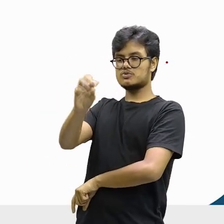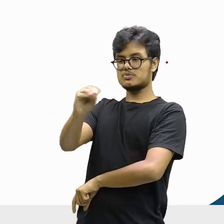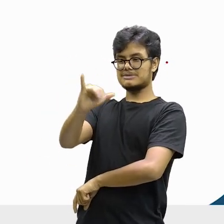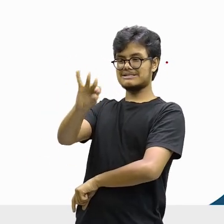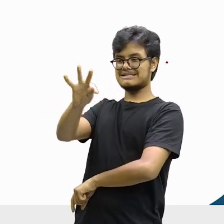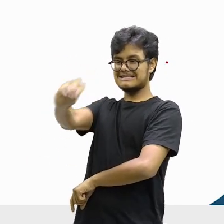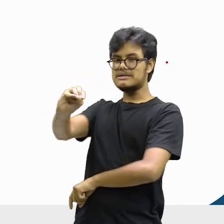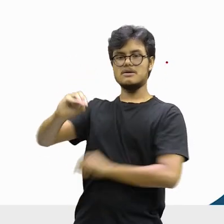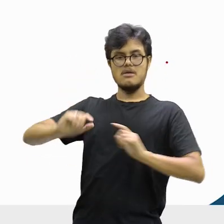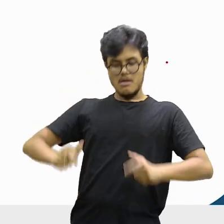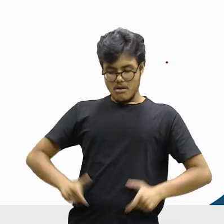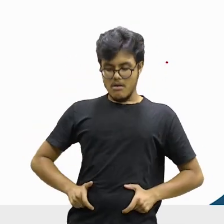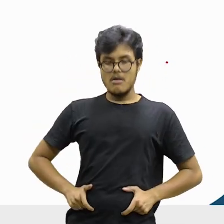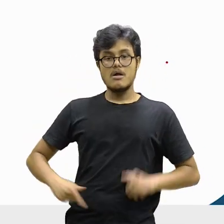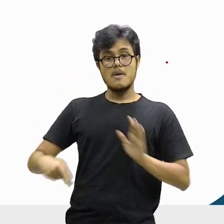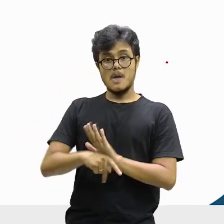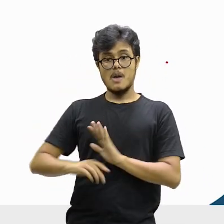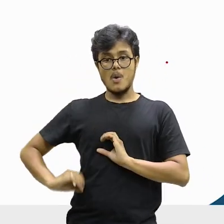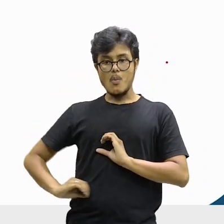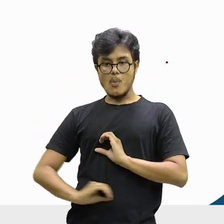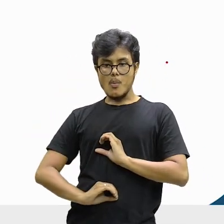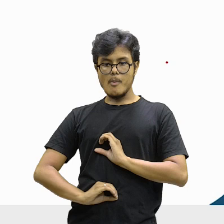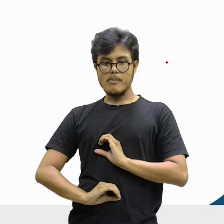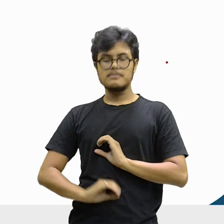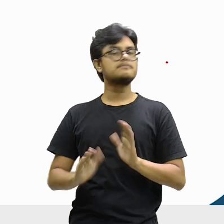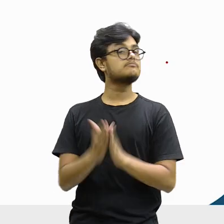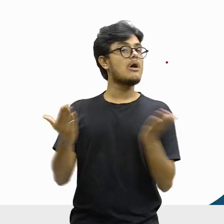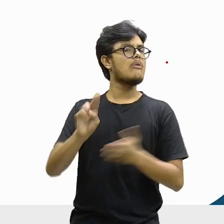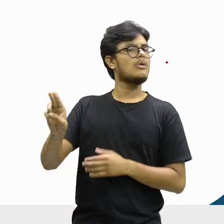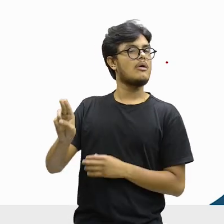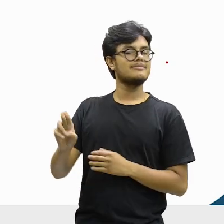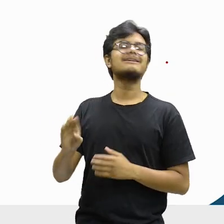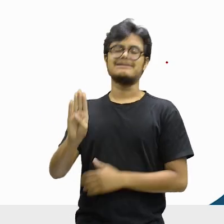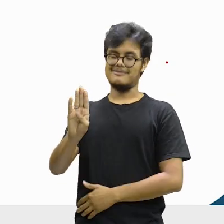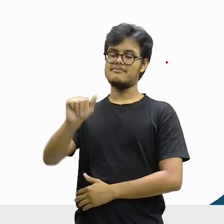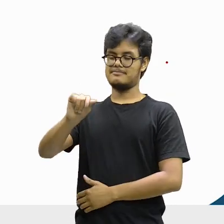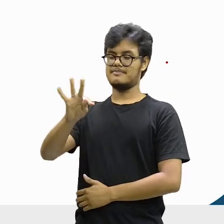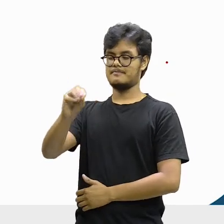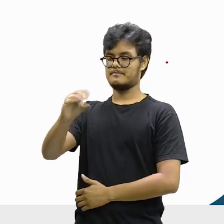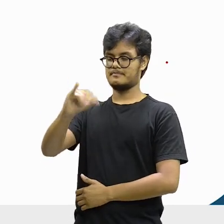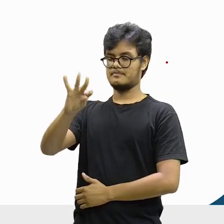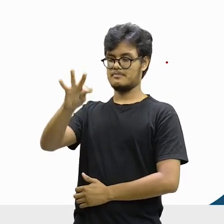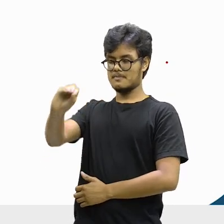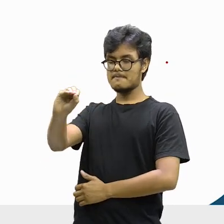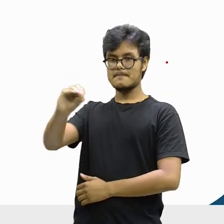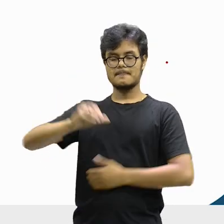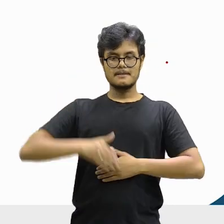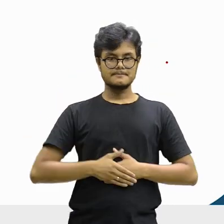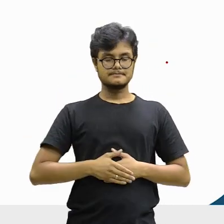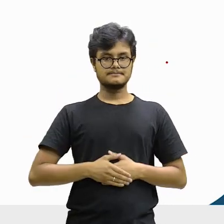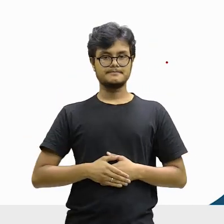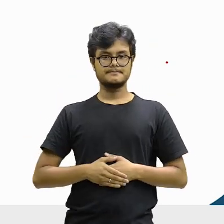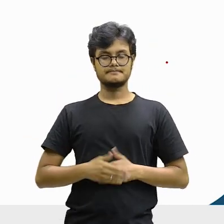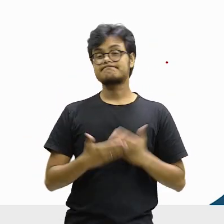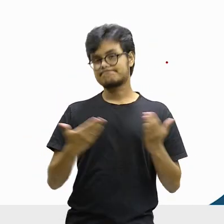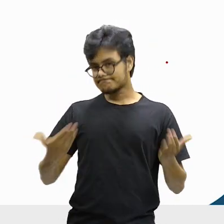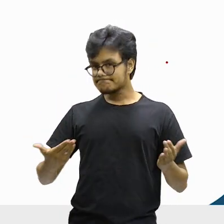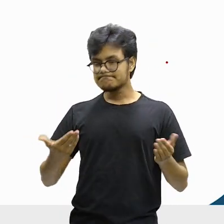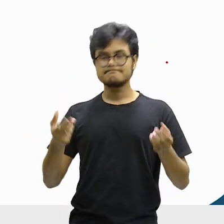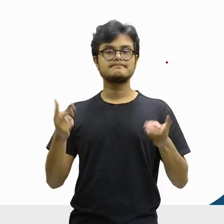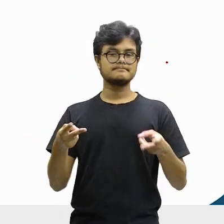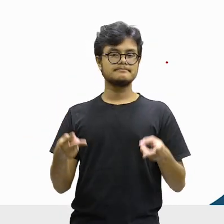a fixação do embrião no útero é denominada de blastocisto. E esse blastocisto, ele está